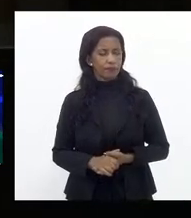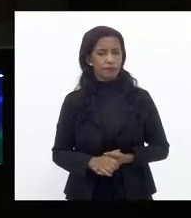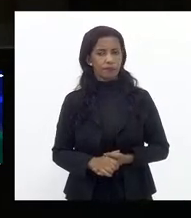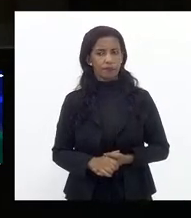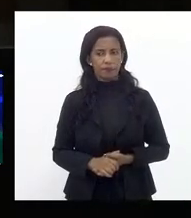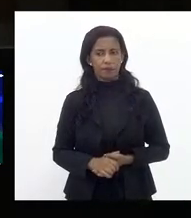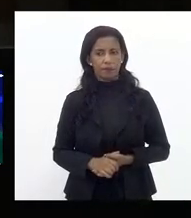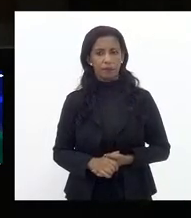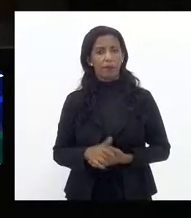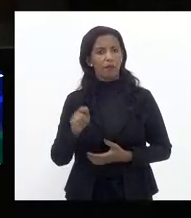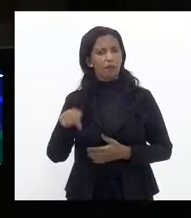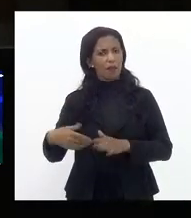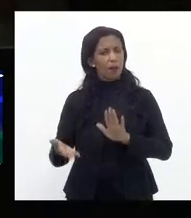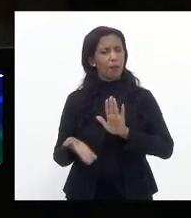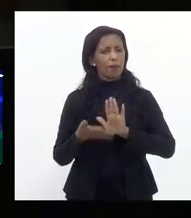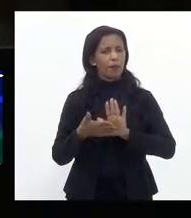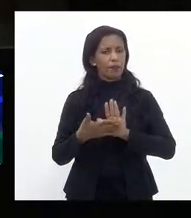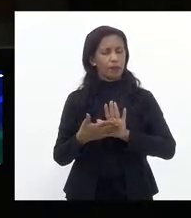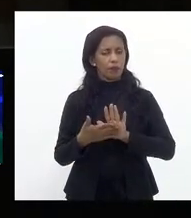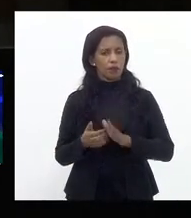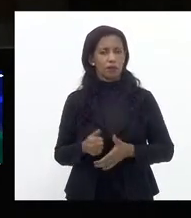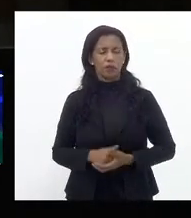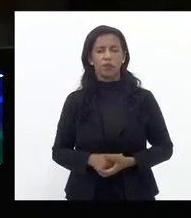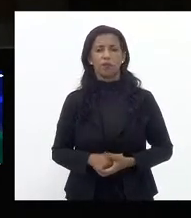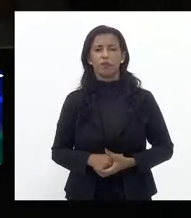esta proposta de